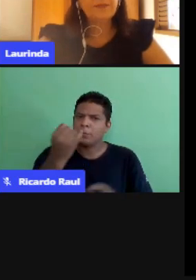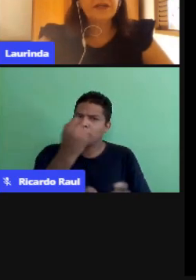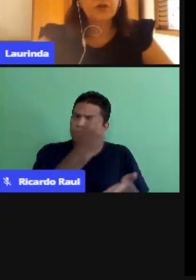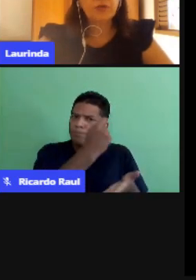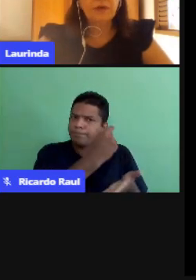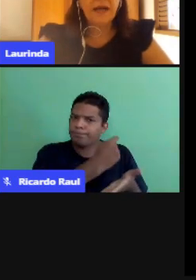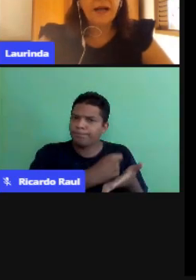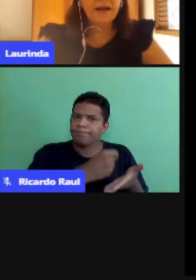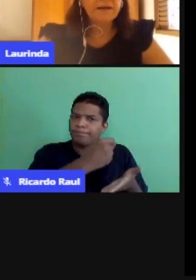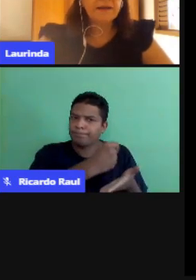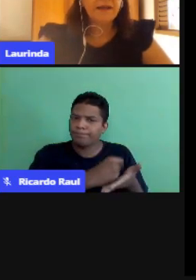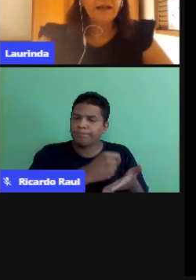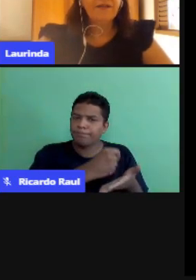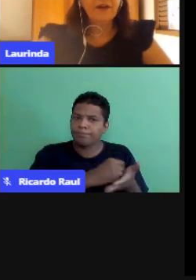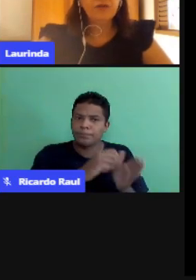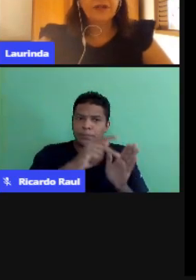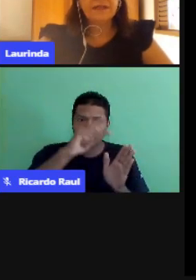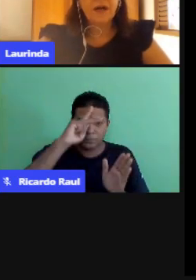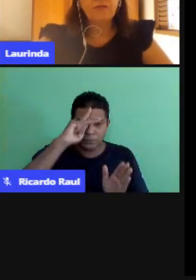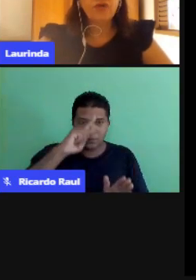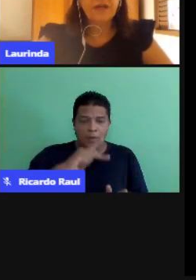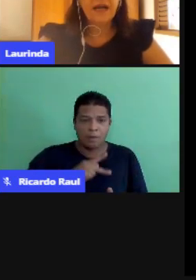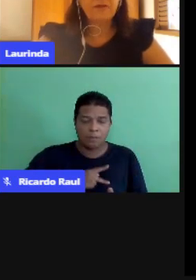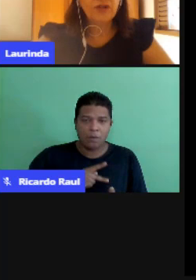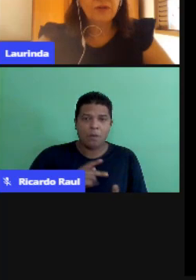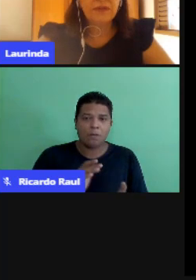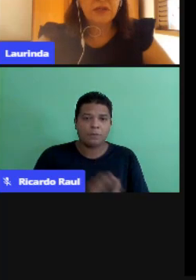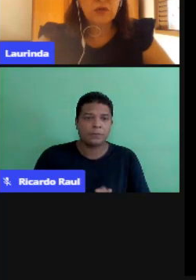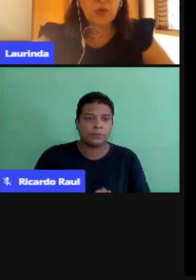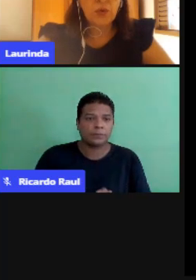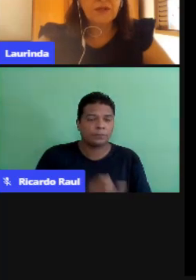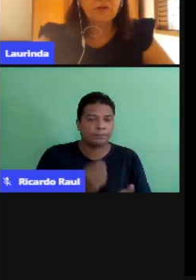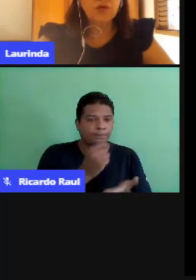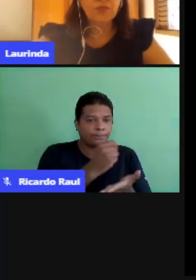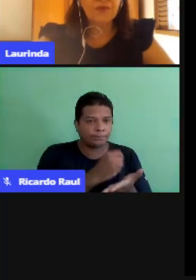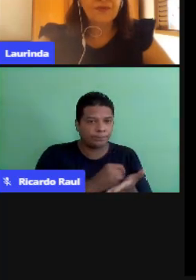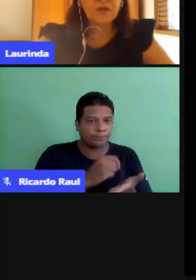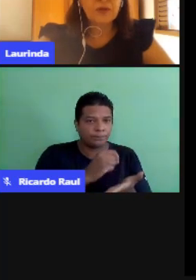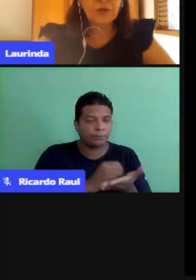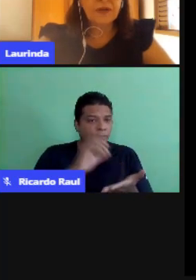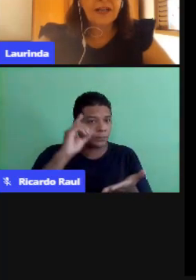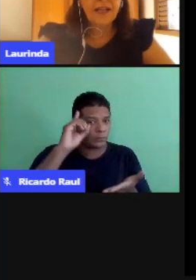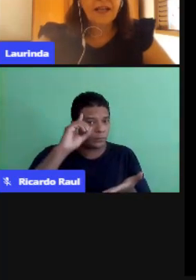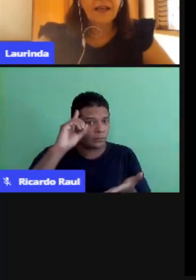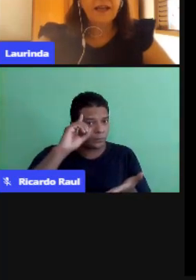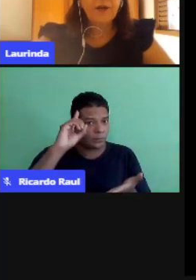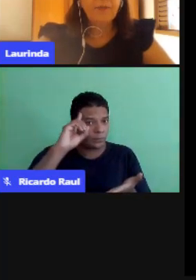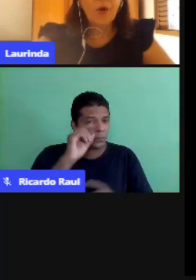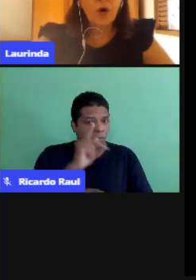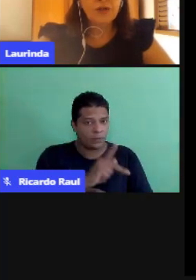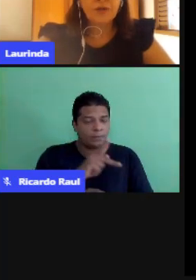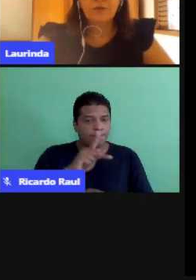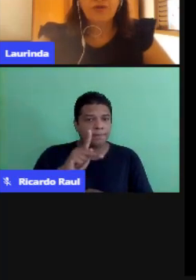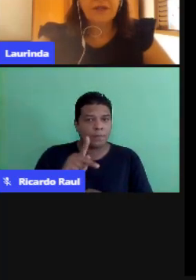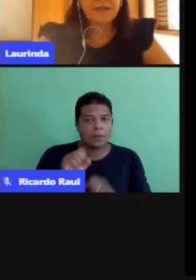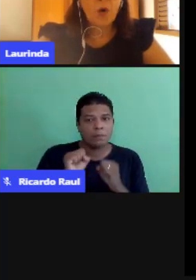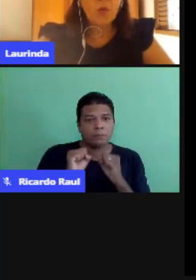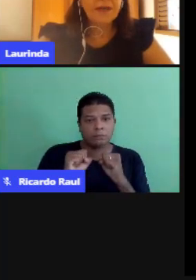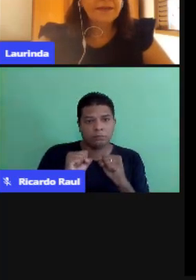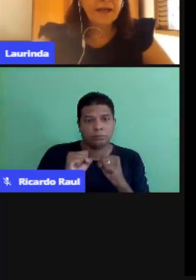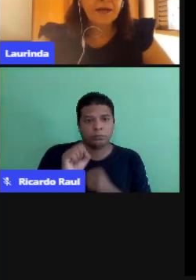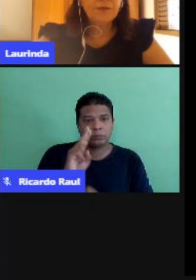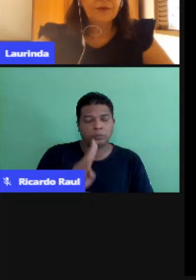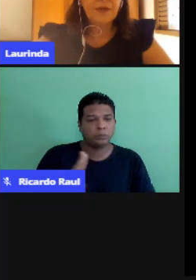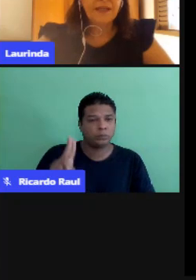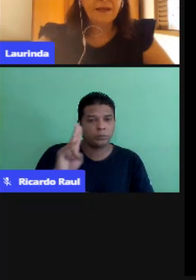registro ele vai ser particular, ele vai utilizar um diário de anotações, onde o professor ele pode utilizar